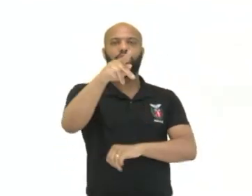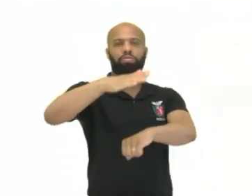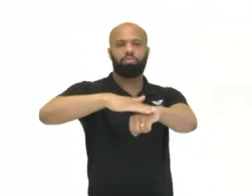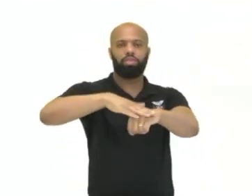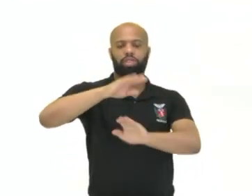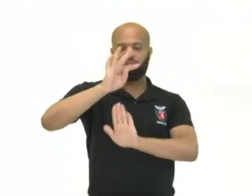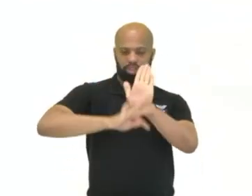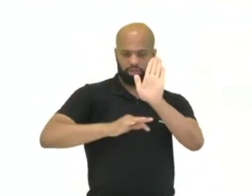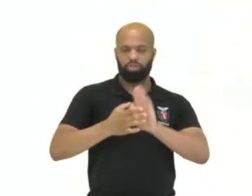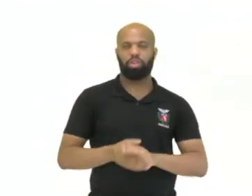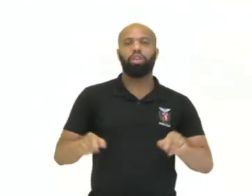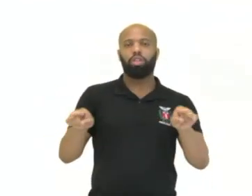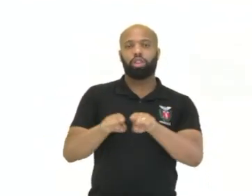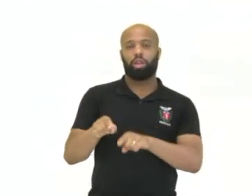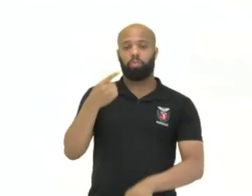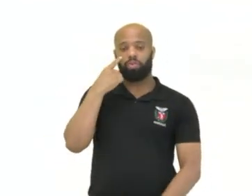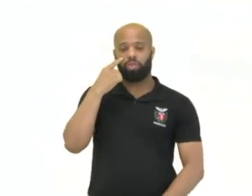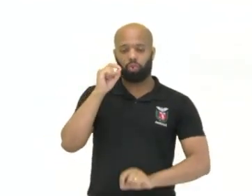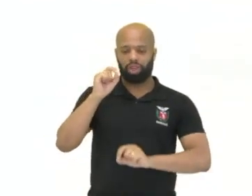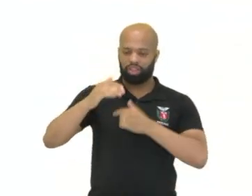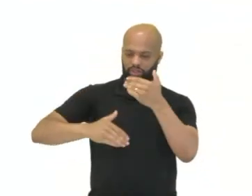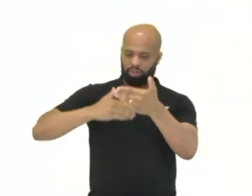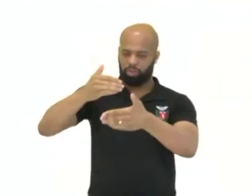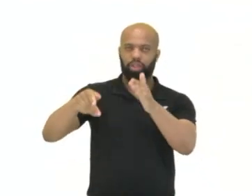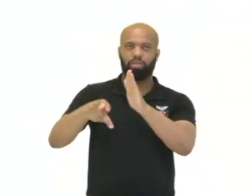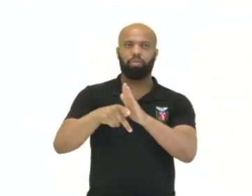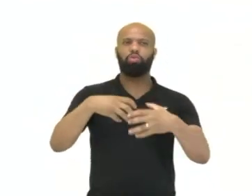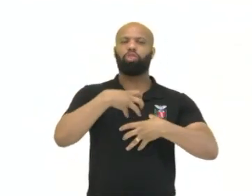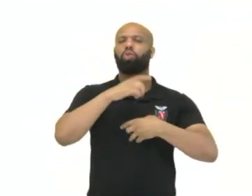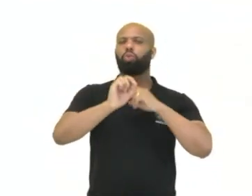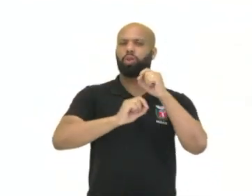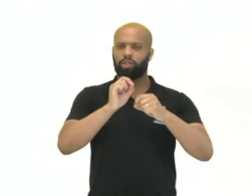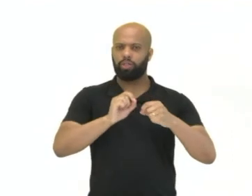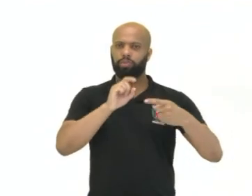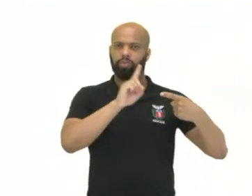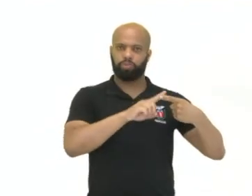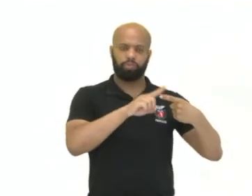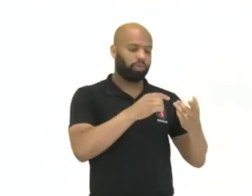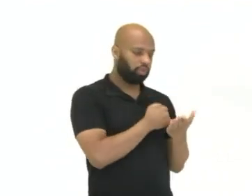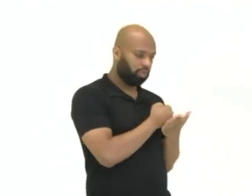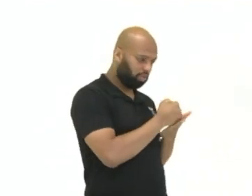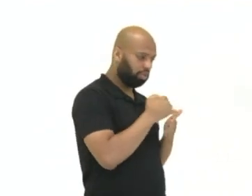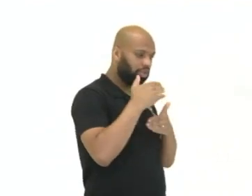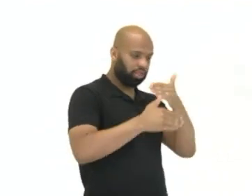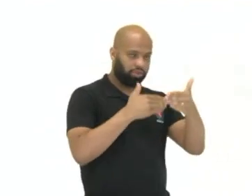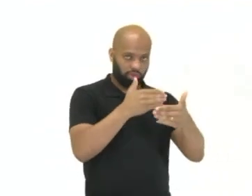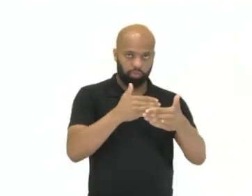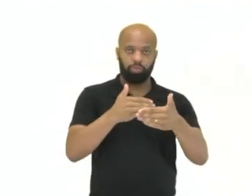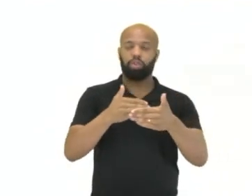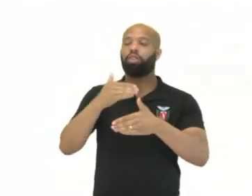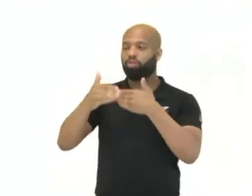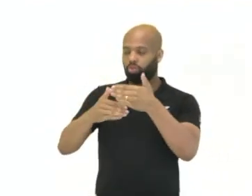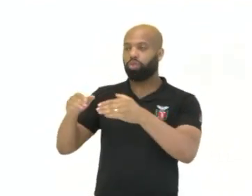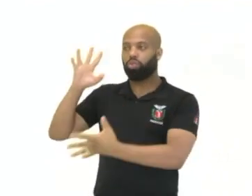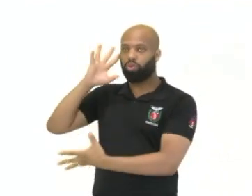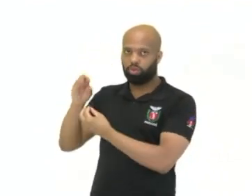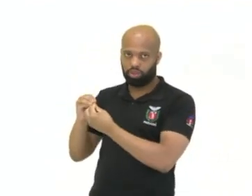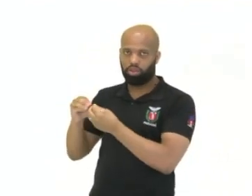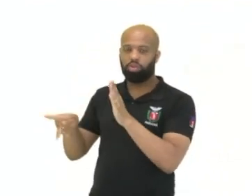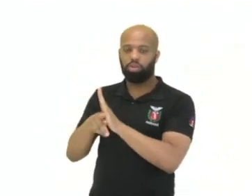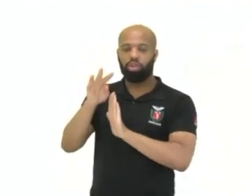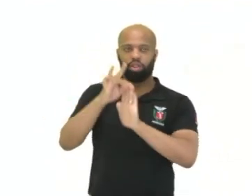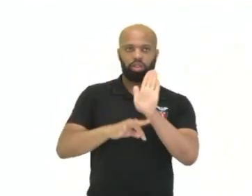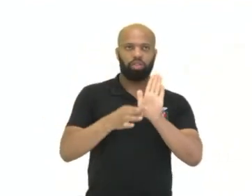textual. Verificamos os desenvolvimentos das seguintes partes: introdução, desenvolvimento e conclusão do artigo de